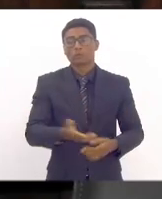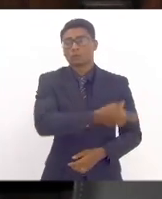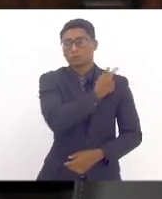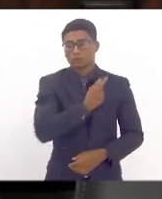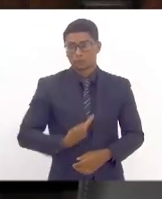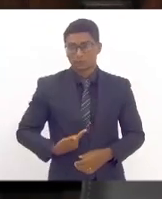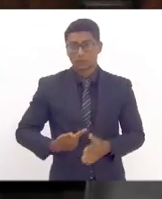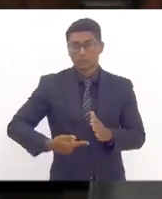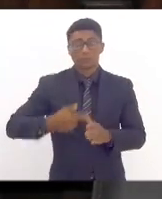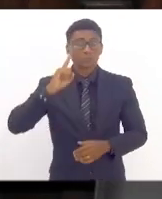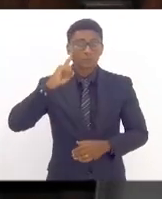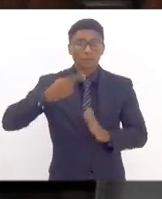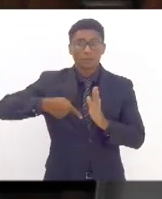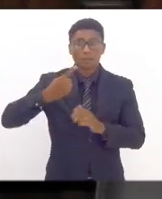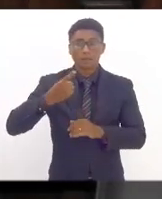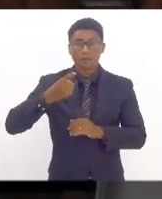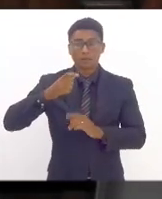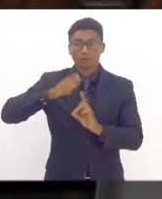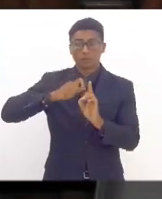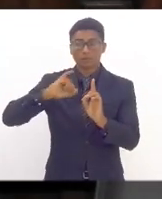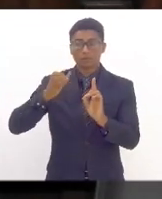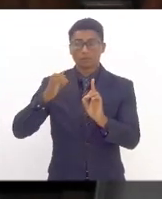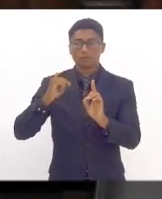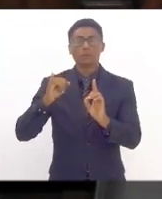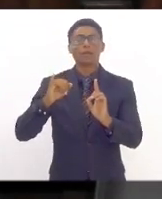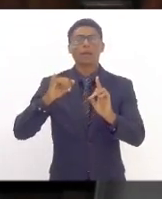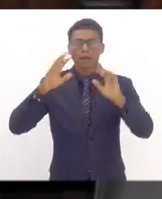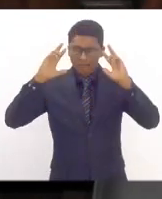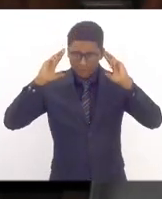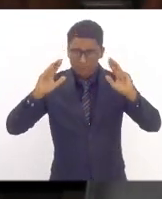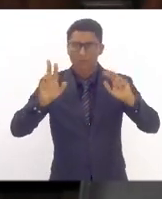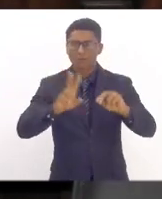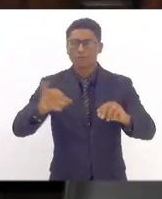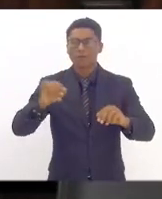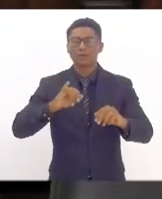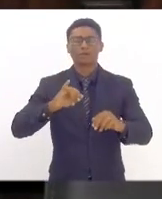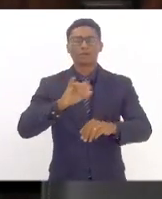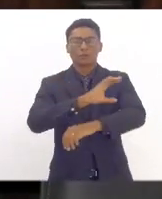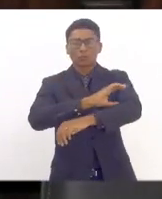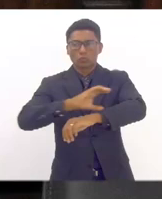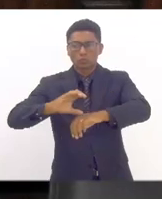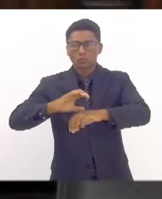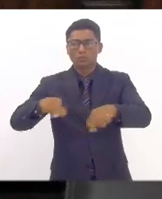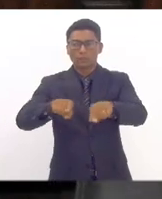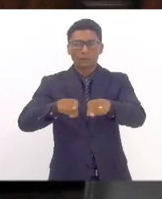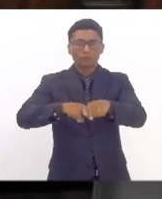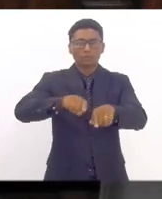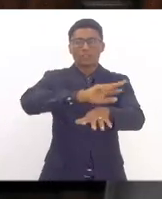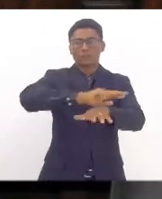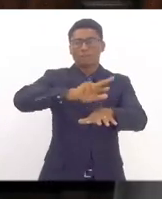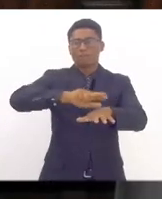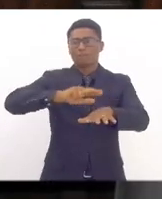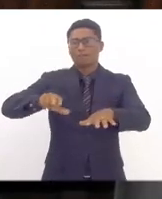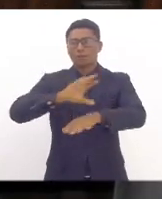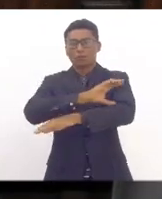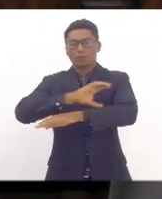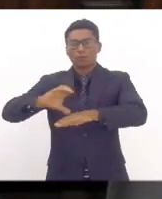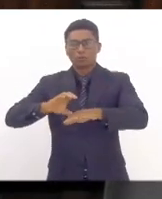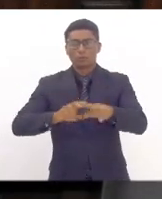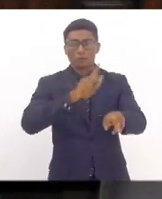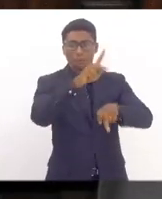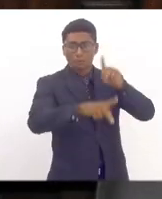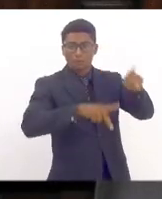1º de Janeiro de 2023 que respeitará a cultura valorizará a diversidade cultural os nossos povos